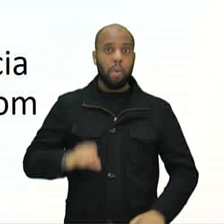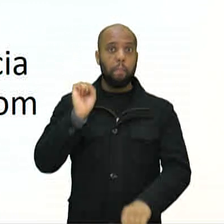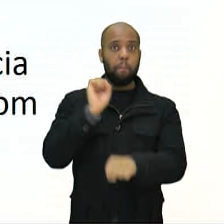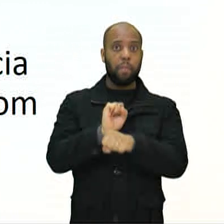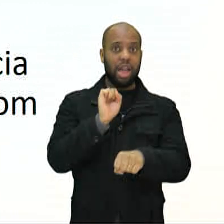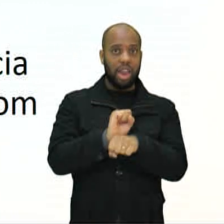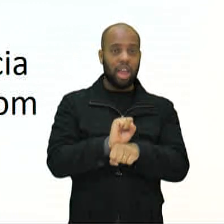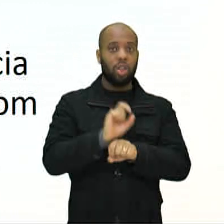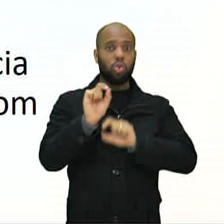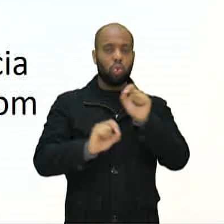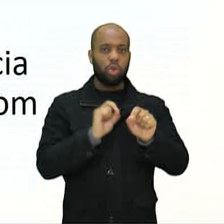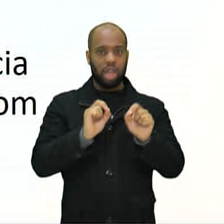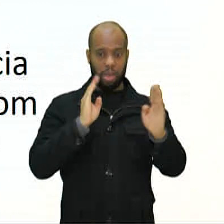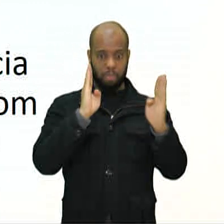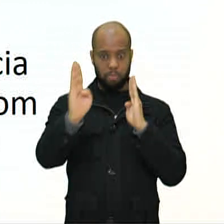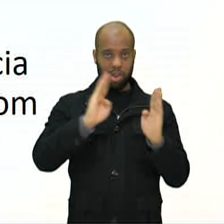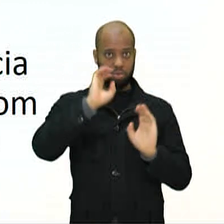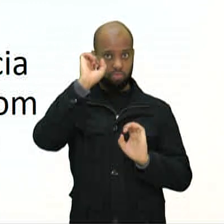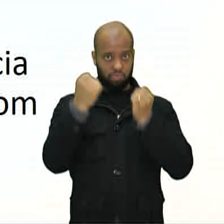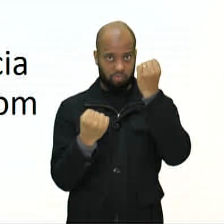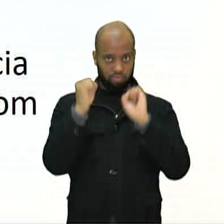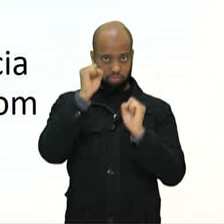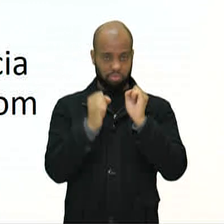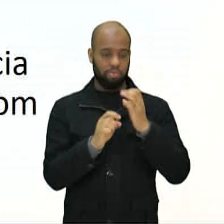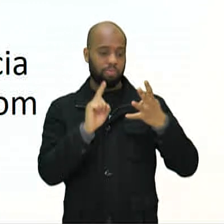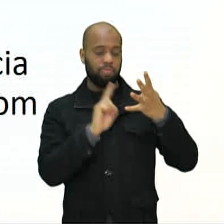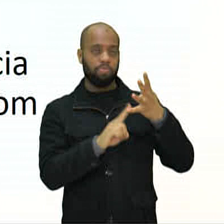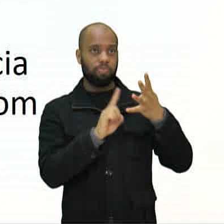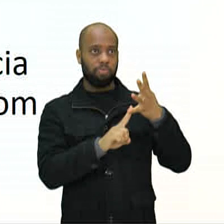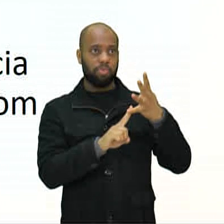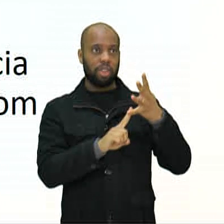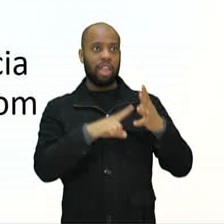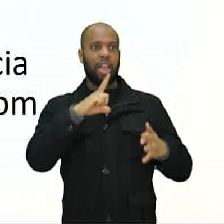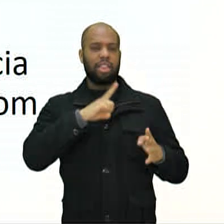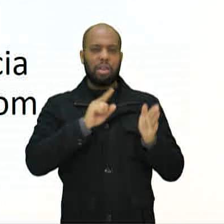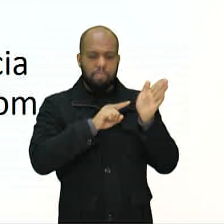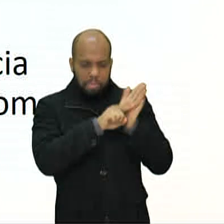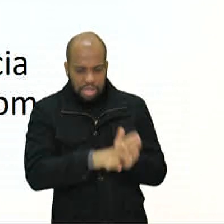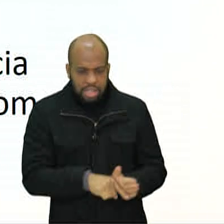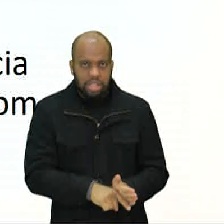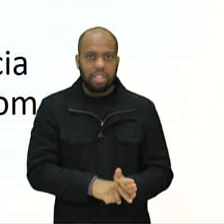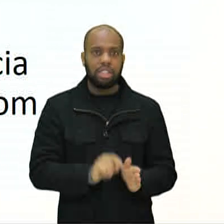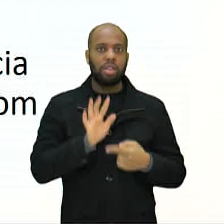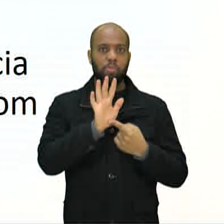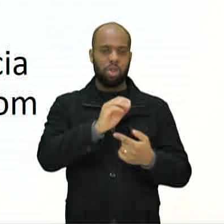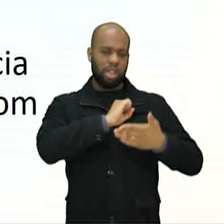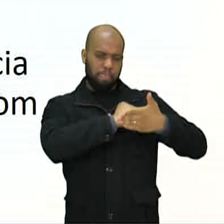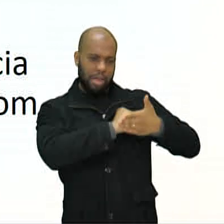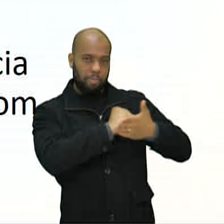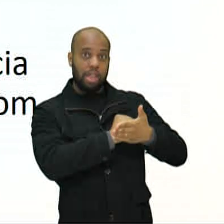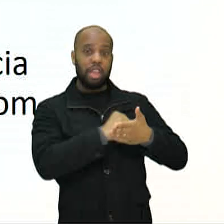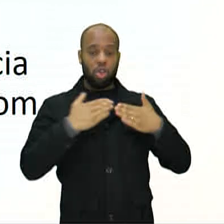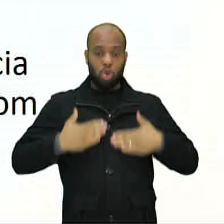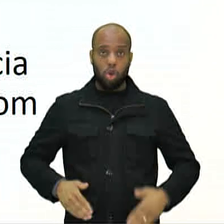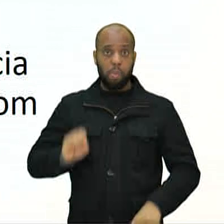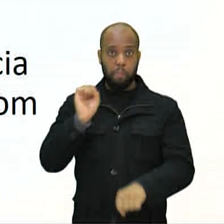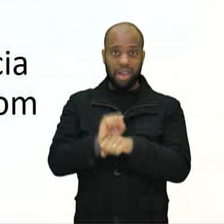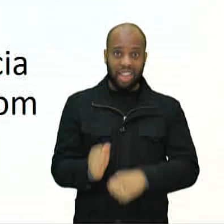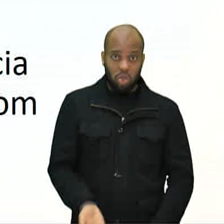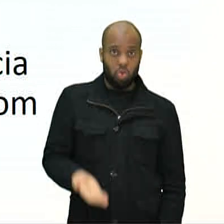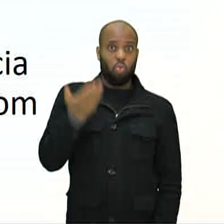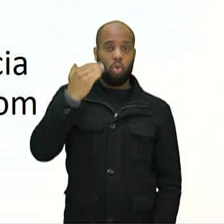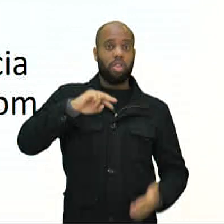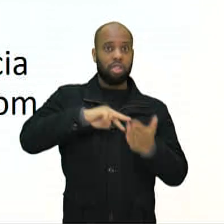mensurada durante o exercício físico. Letra D. De acordo com pesquisas científicas, a frequência cardíaca de repouso